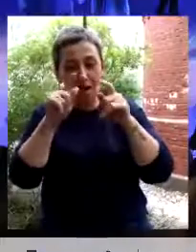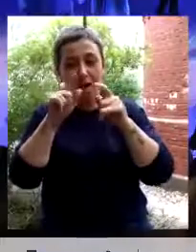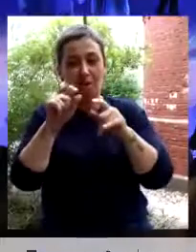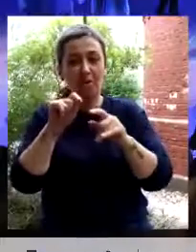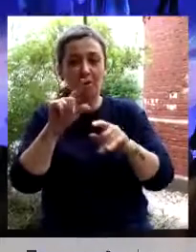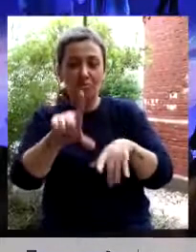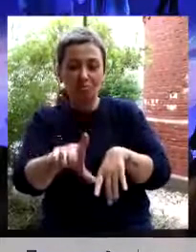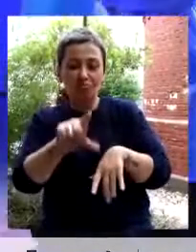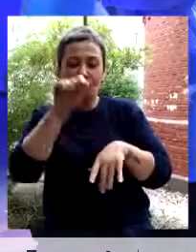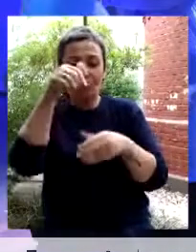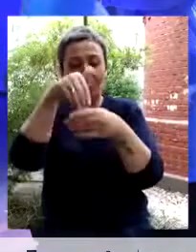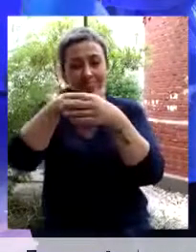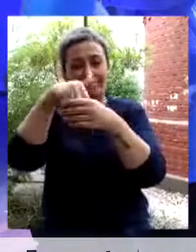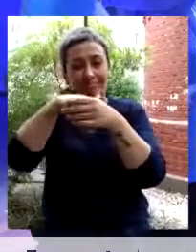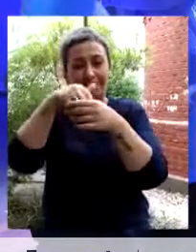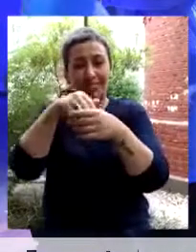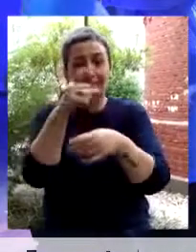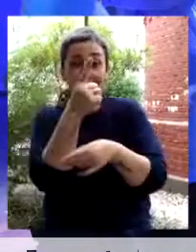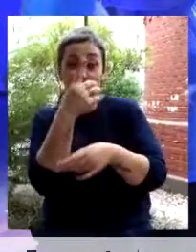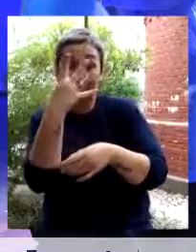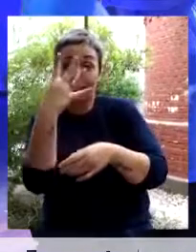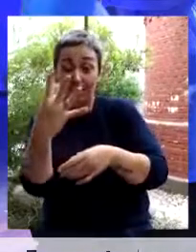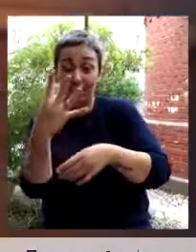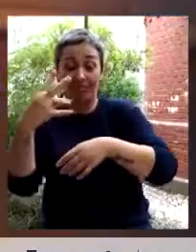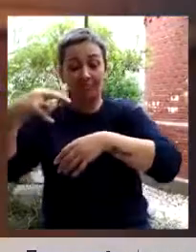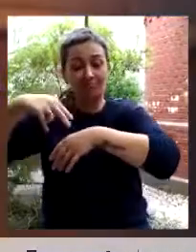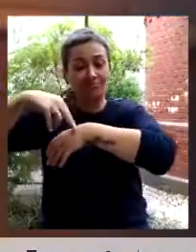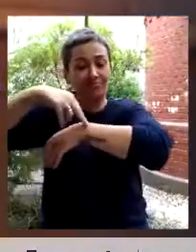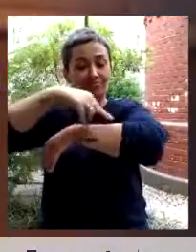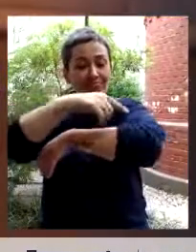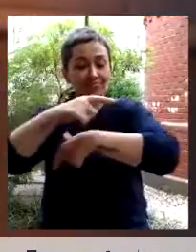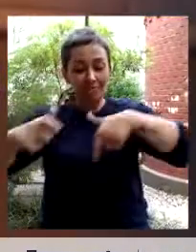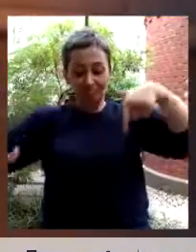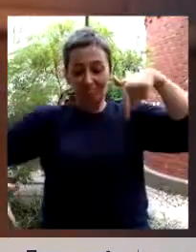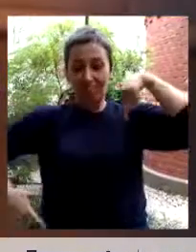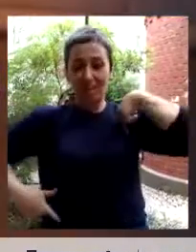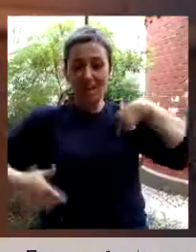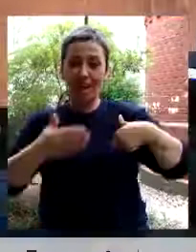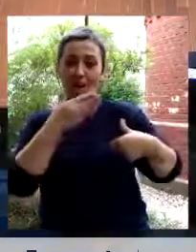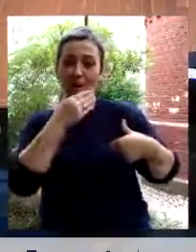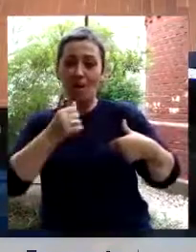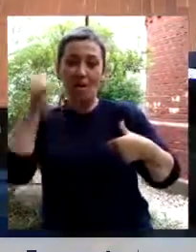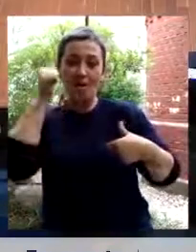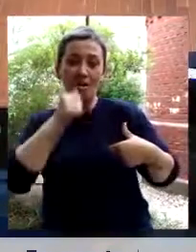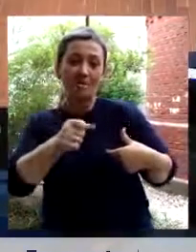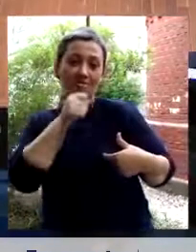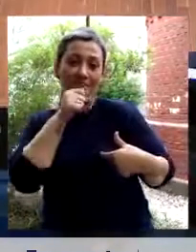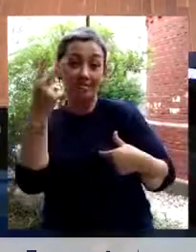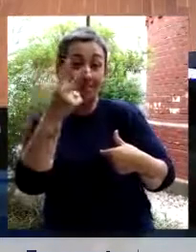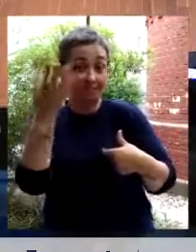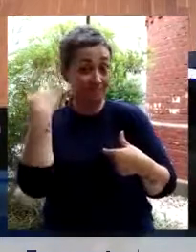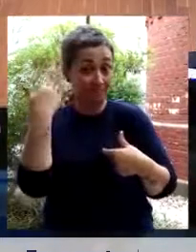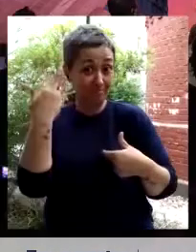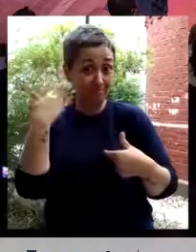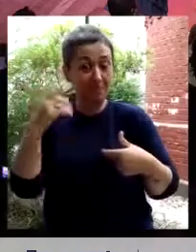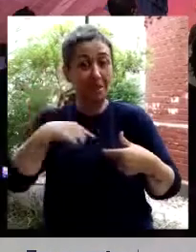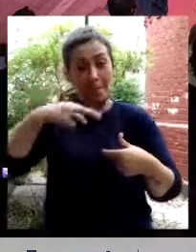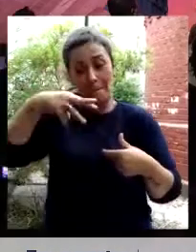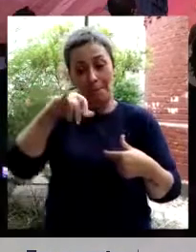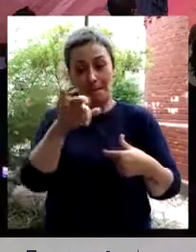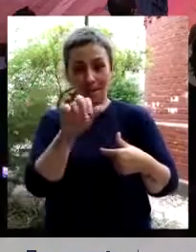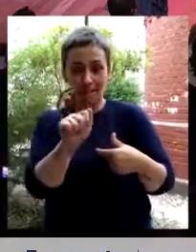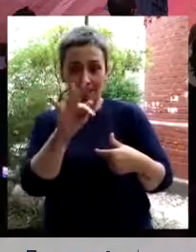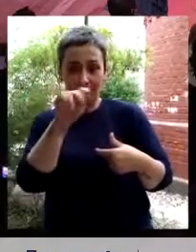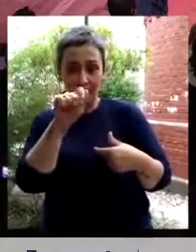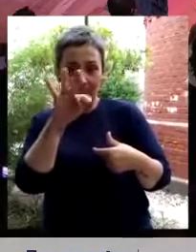Guarulhos elegeu os vencedores do 14º concurso Miss e Mister Melhor Idade na segunda-feira. Maria de